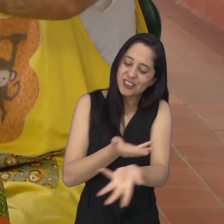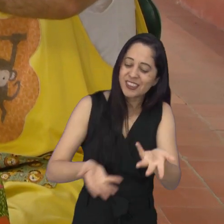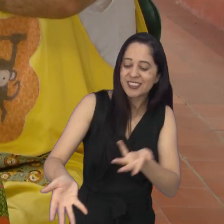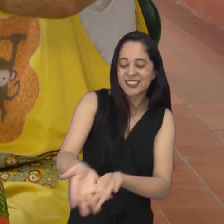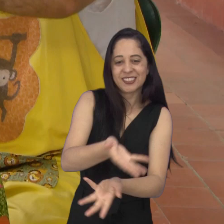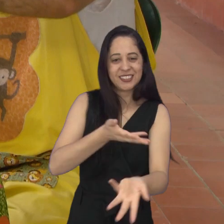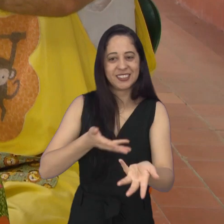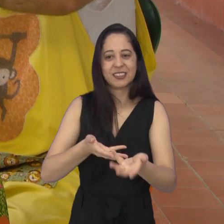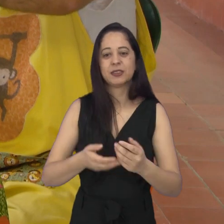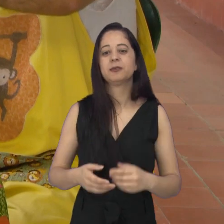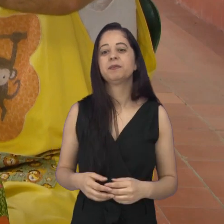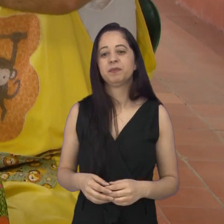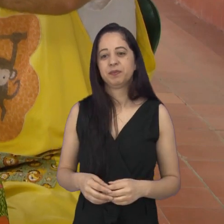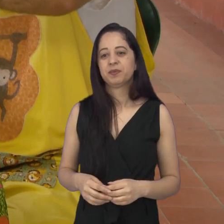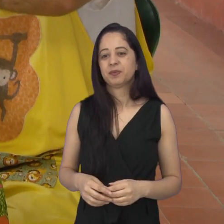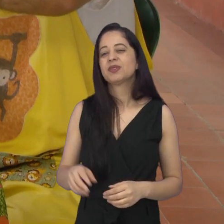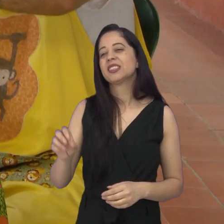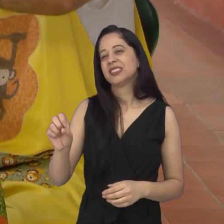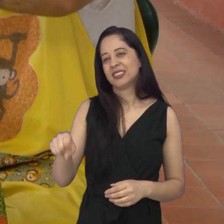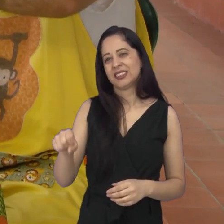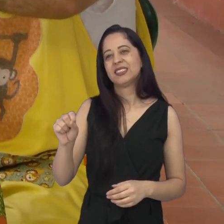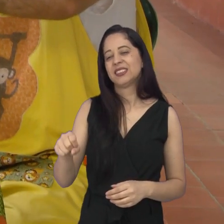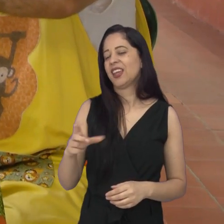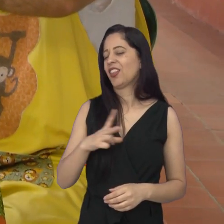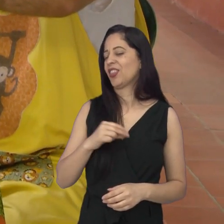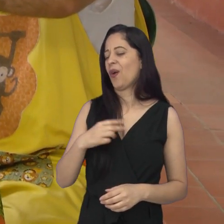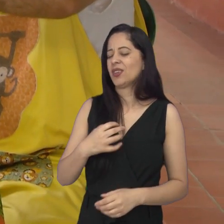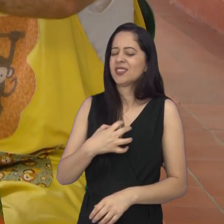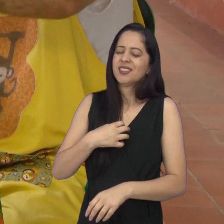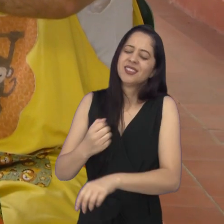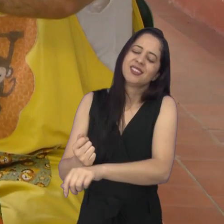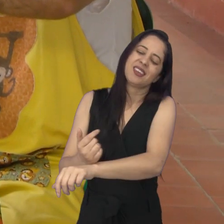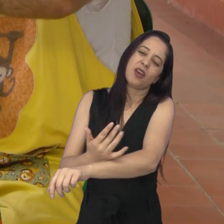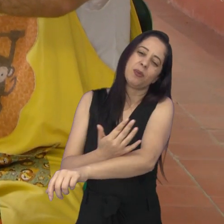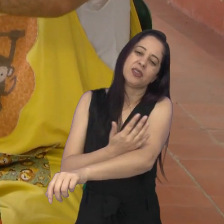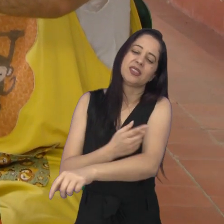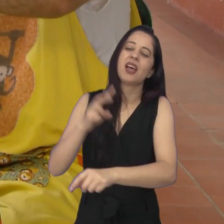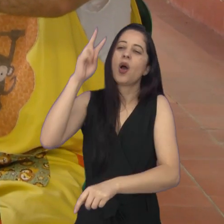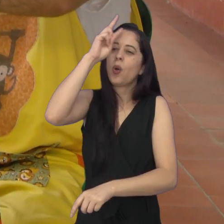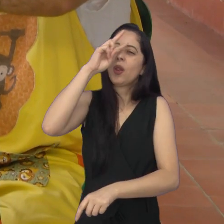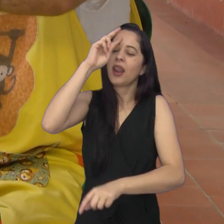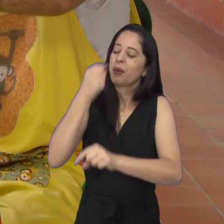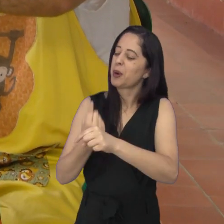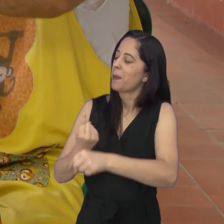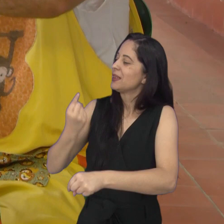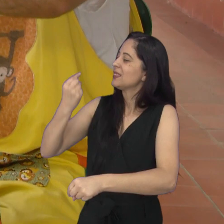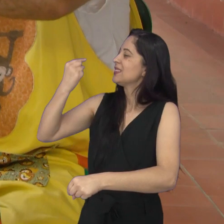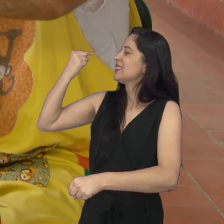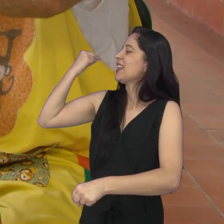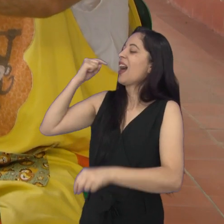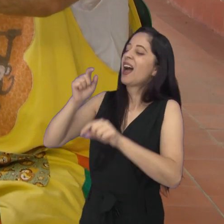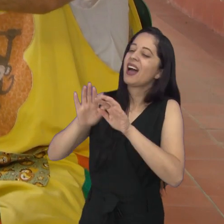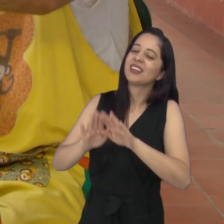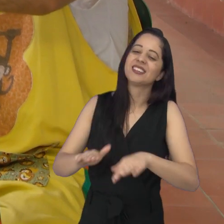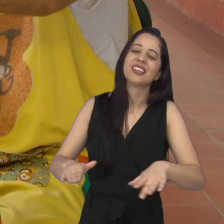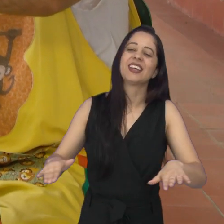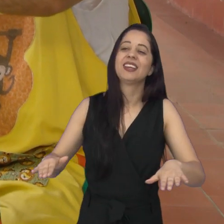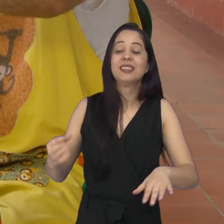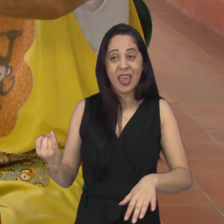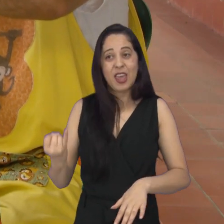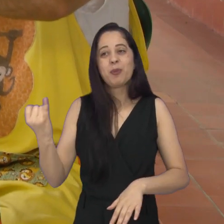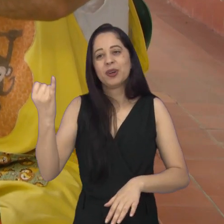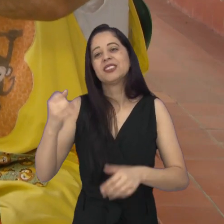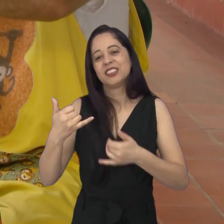isso, Marcelo? Sim. E isso traz muitas emoções para a gente, lembra da nossa infância, lembra de como é